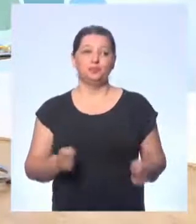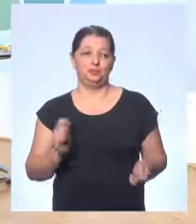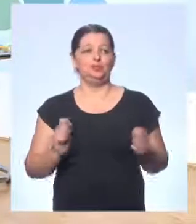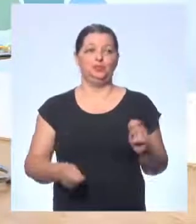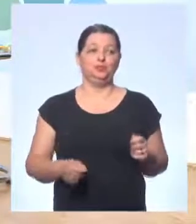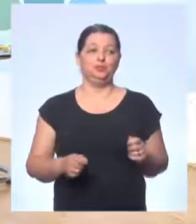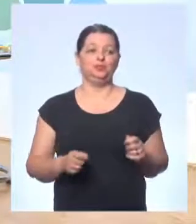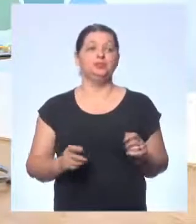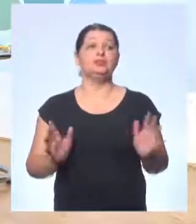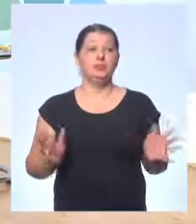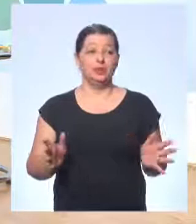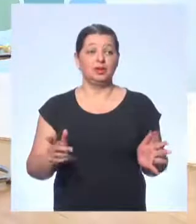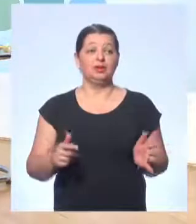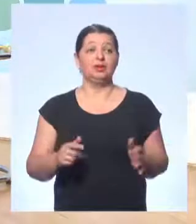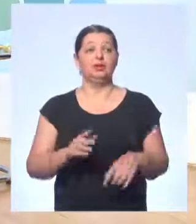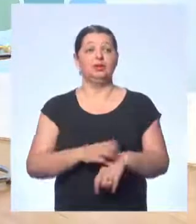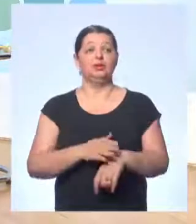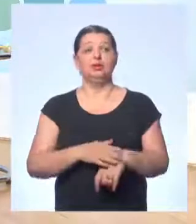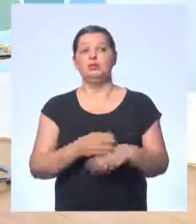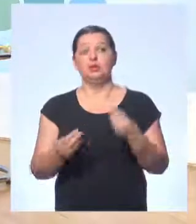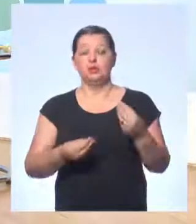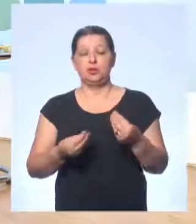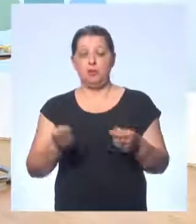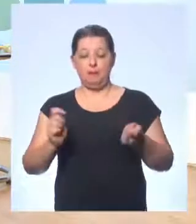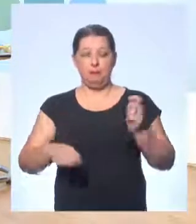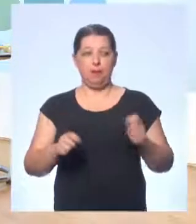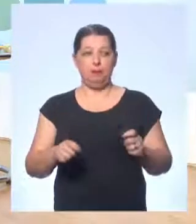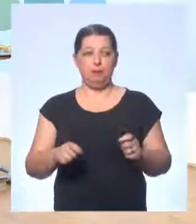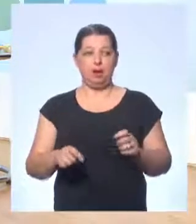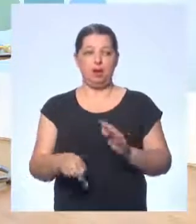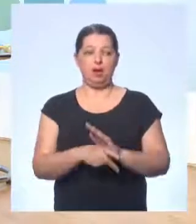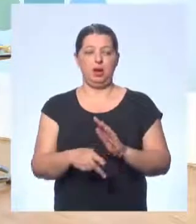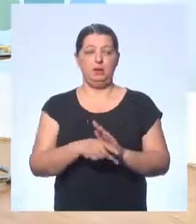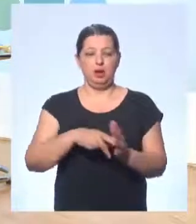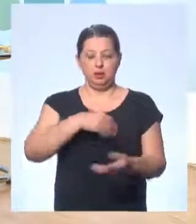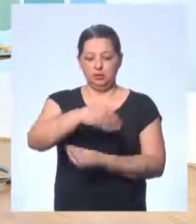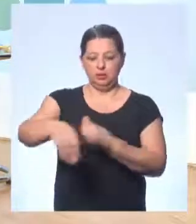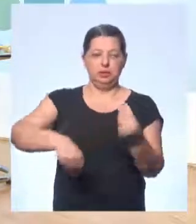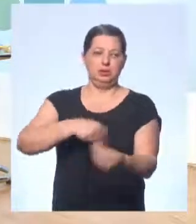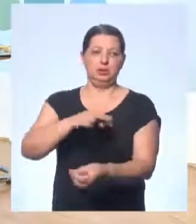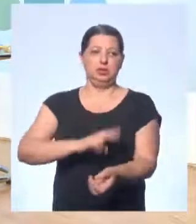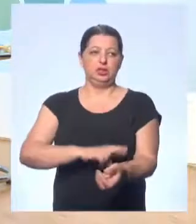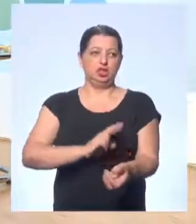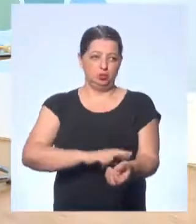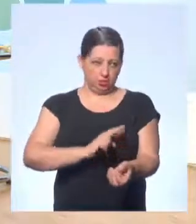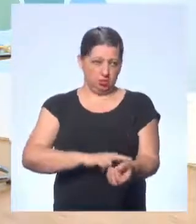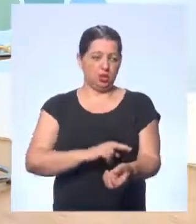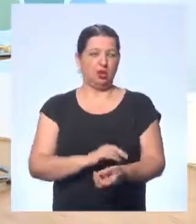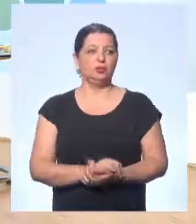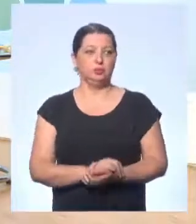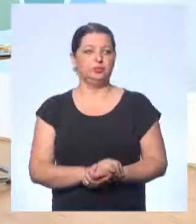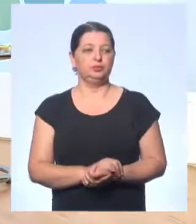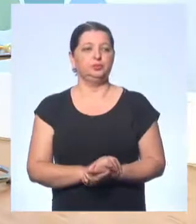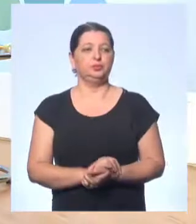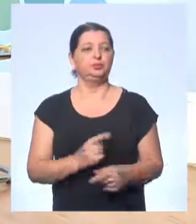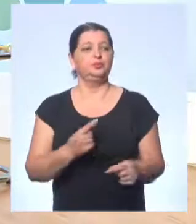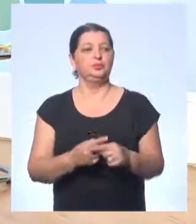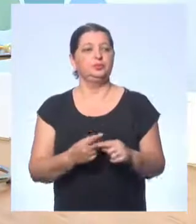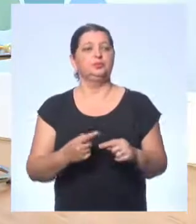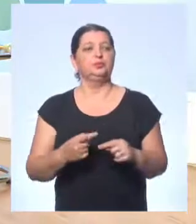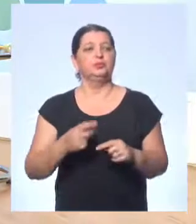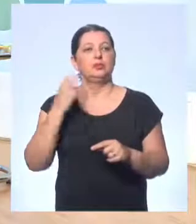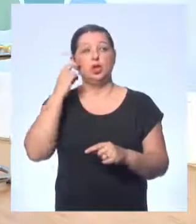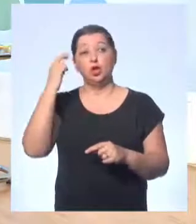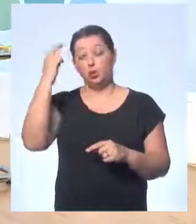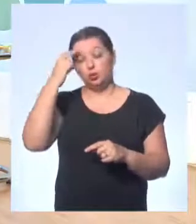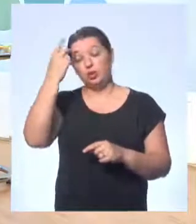3, 4. Isso que eu toquei no tom é uma polirritmia. Isso que eu acabei de fazer é algo que tem a ver com outras